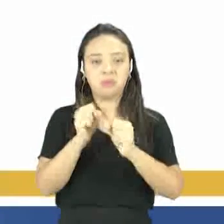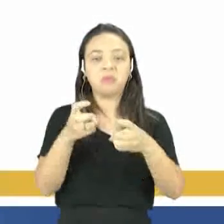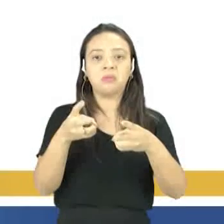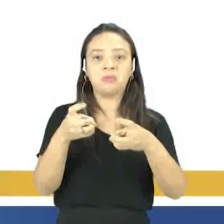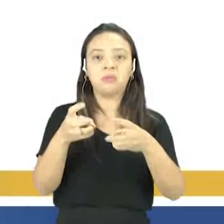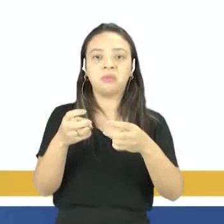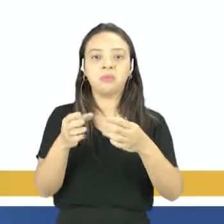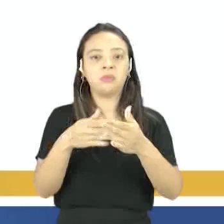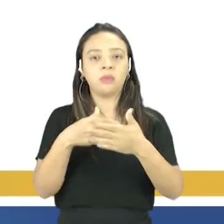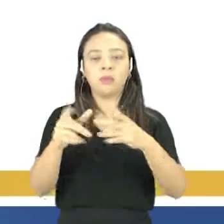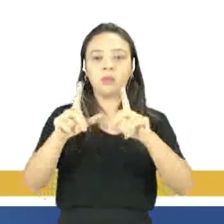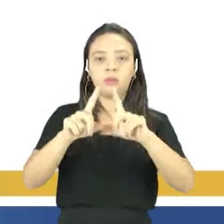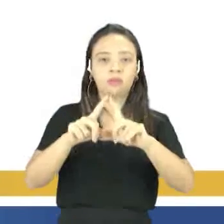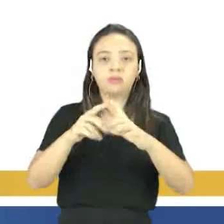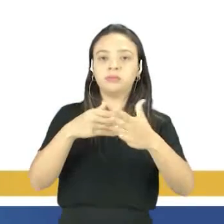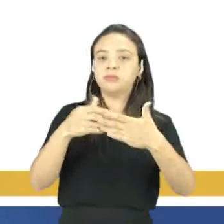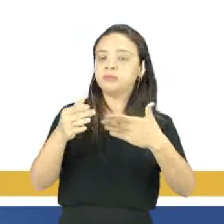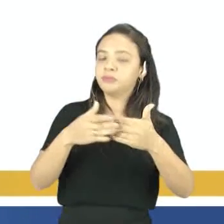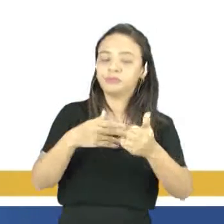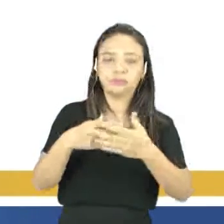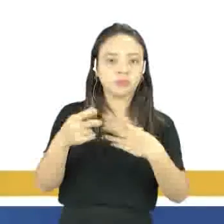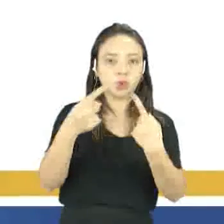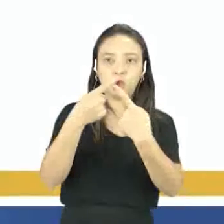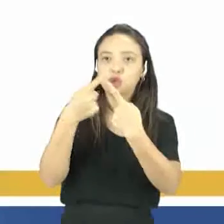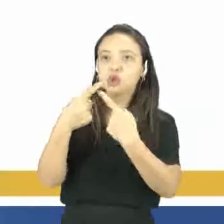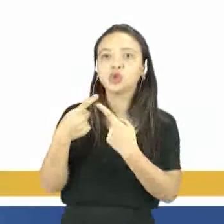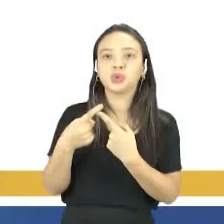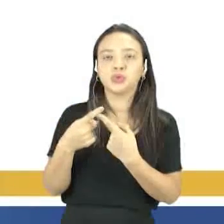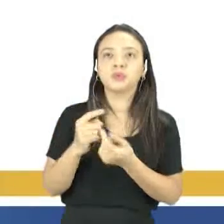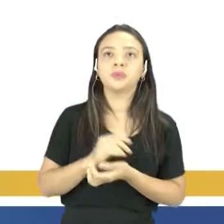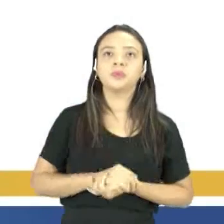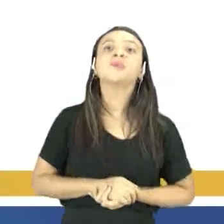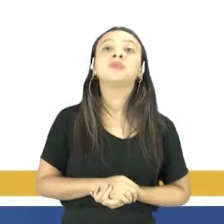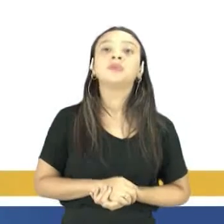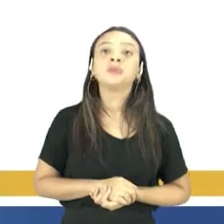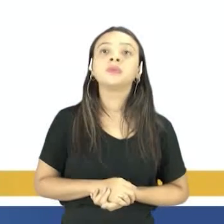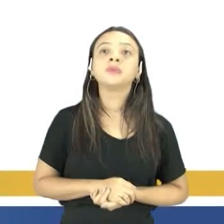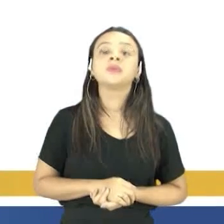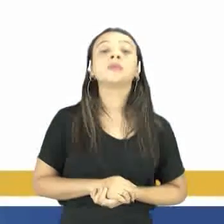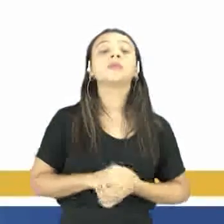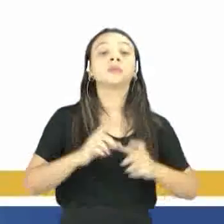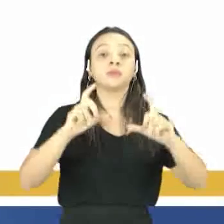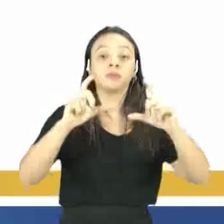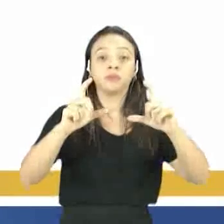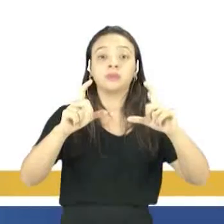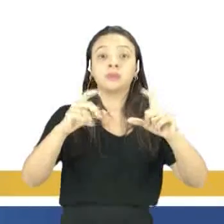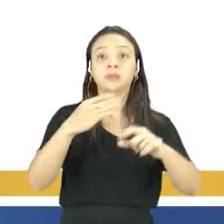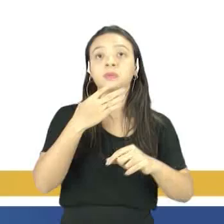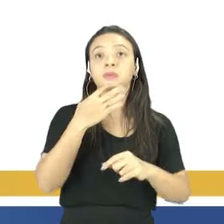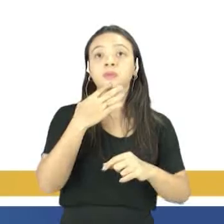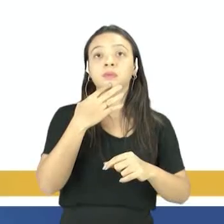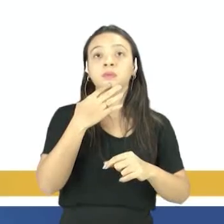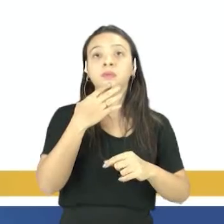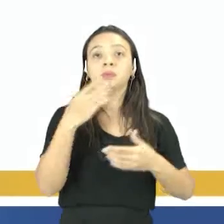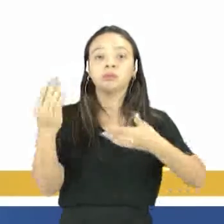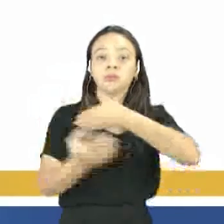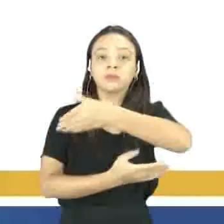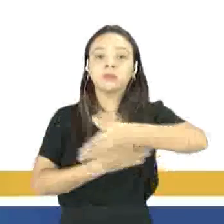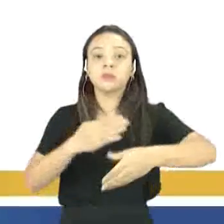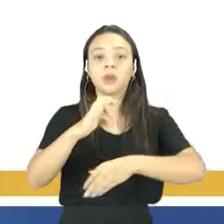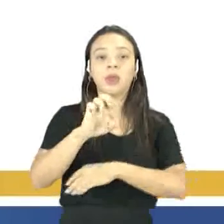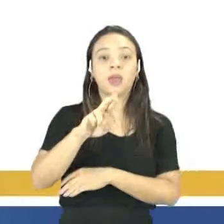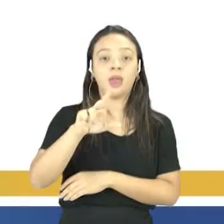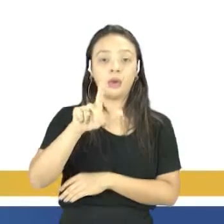com pirâmide de base hexagonal, octagonal e prismas também. Essa fórmula é conhecida como relação de Euler,